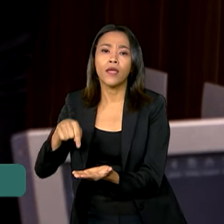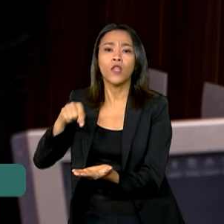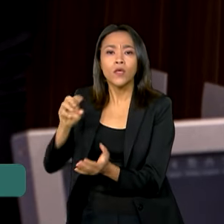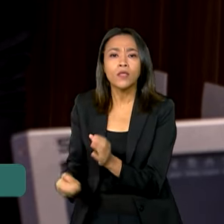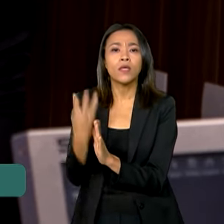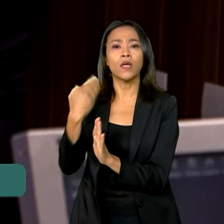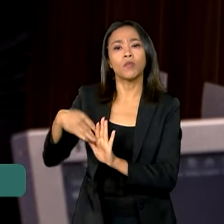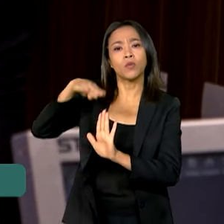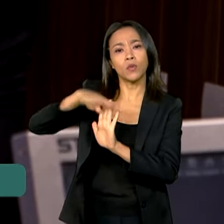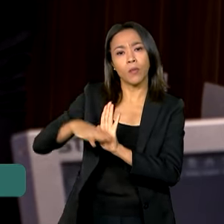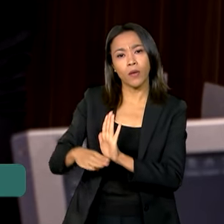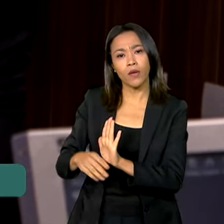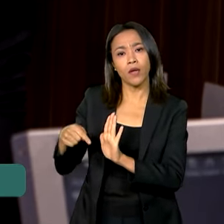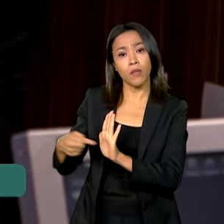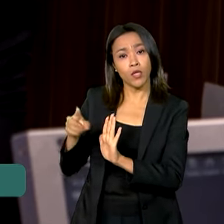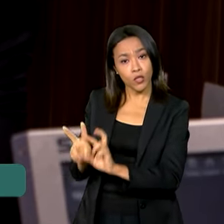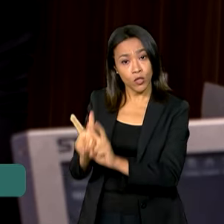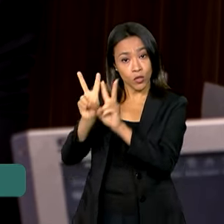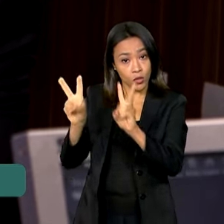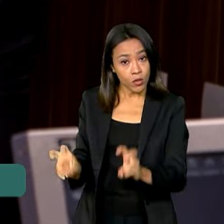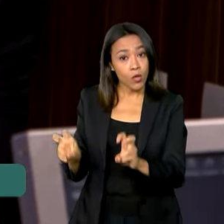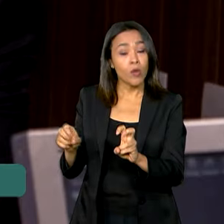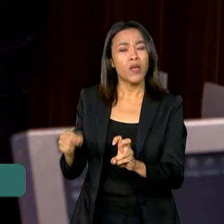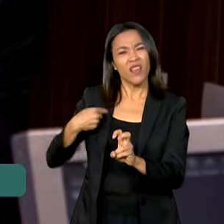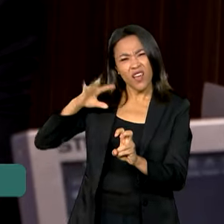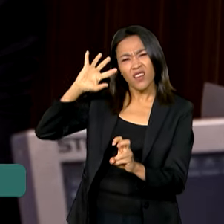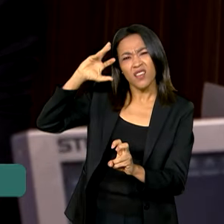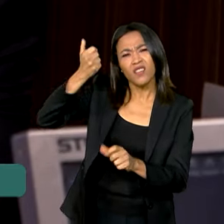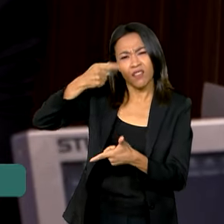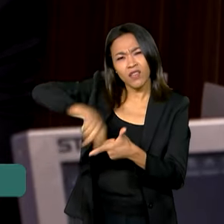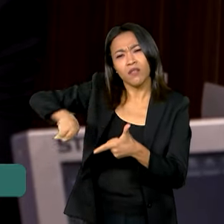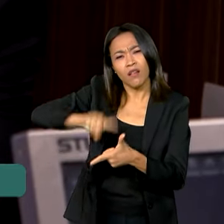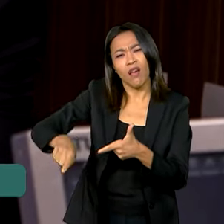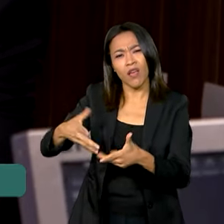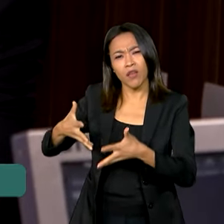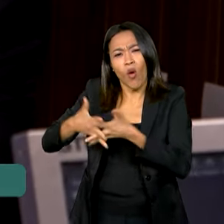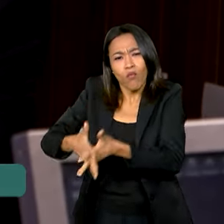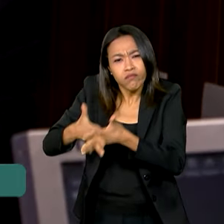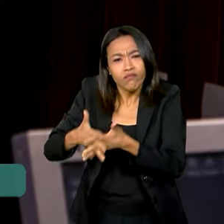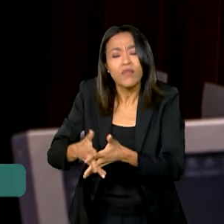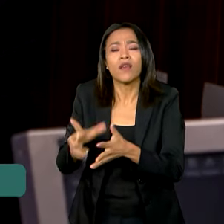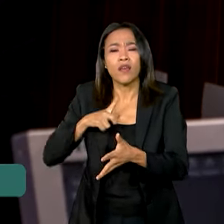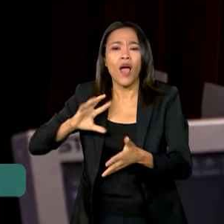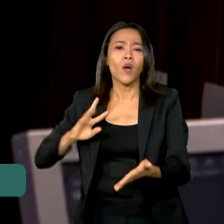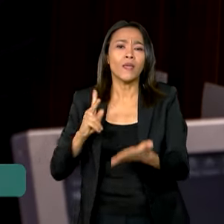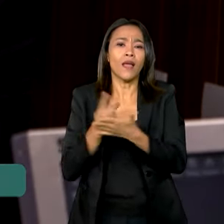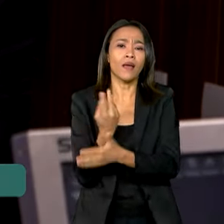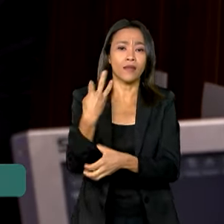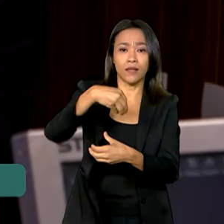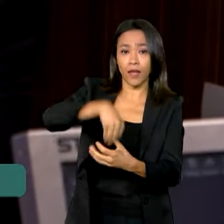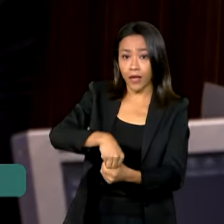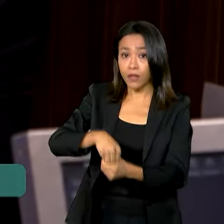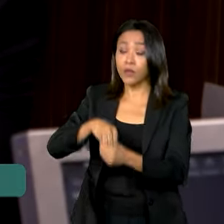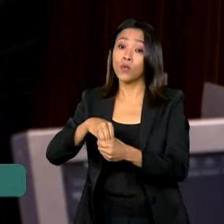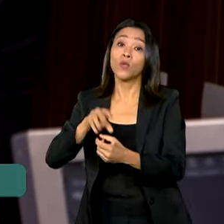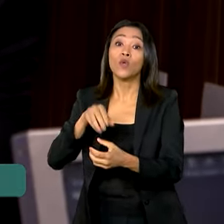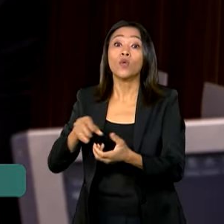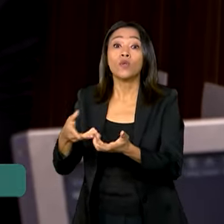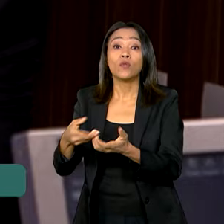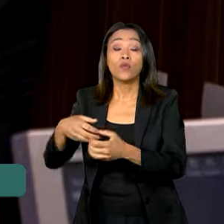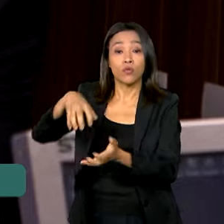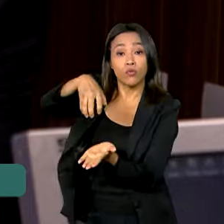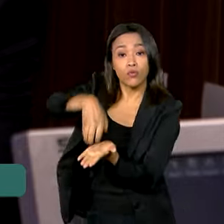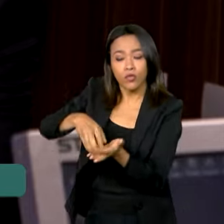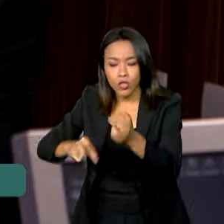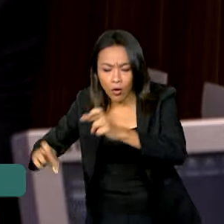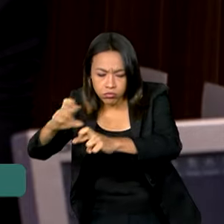eh a questão regulatória os gargalos regulatórios que existem nos órgãos os reguladores para que a gente possa acelerar